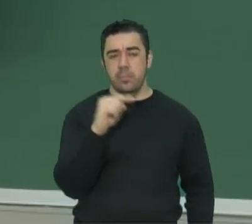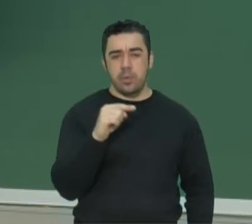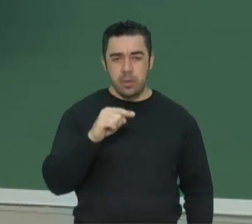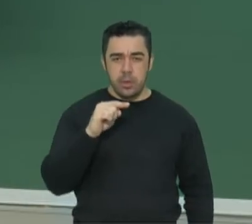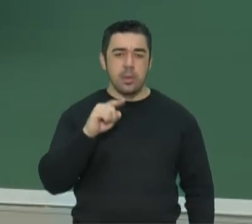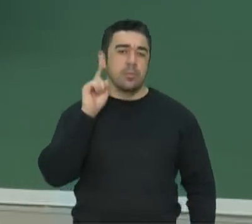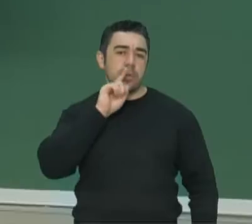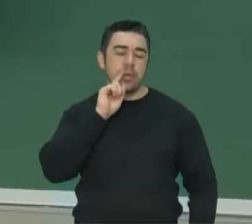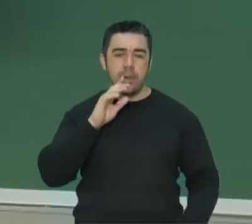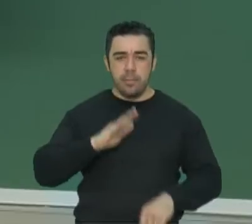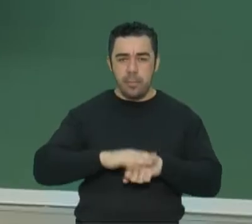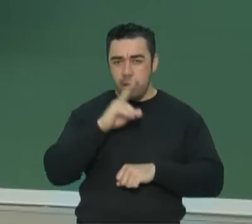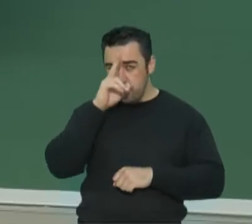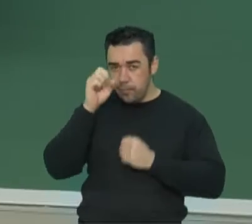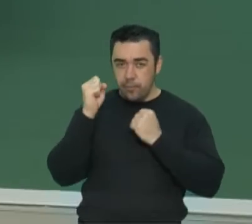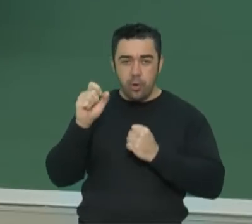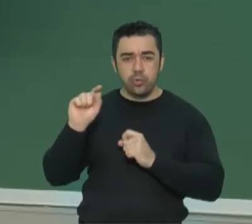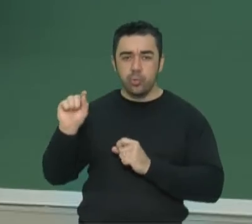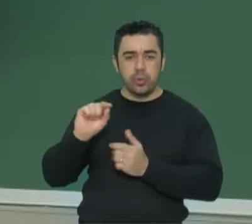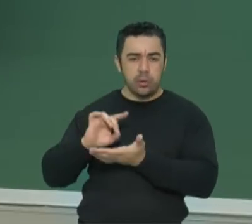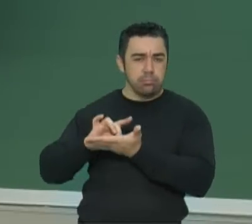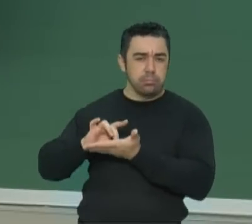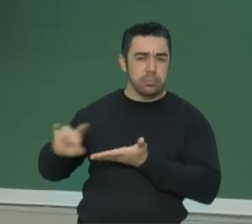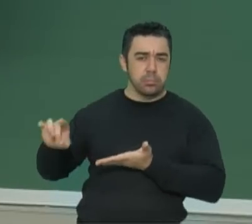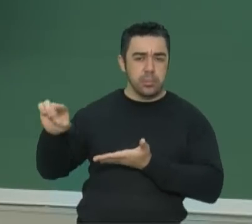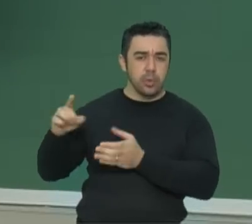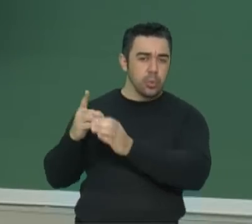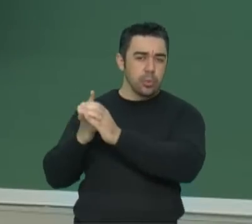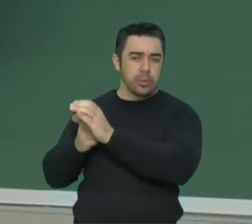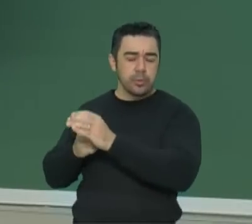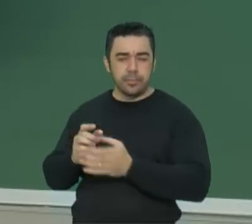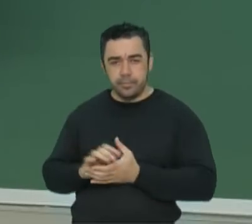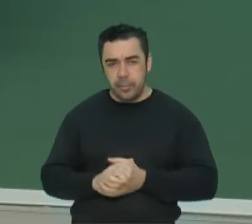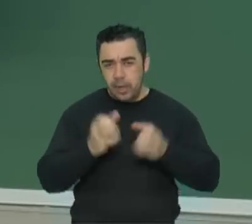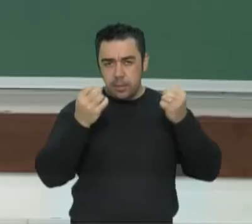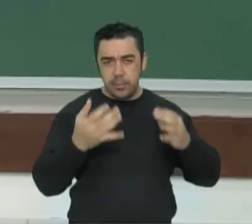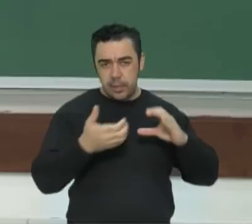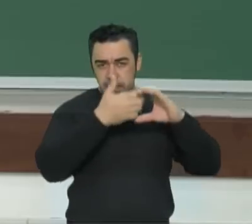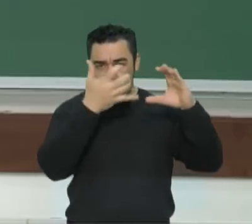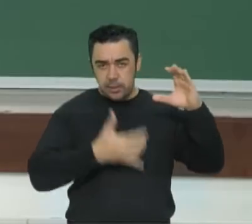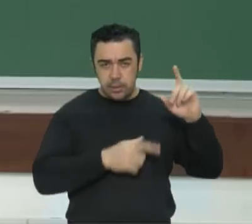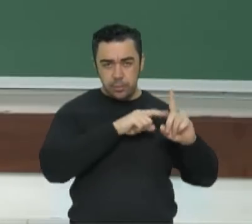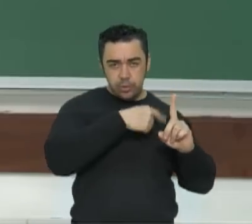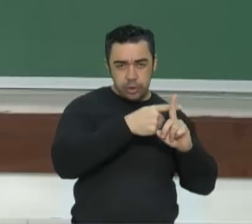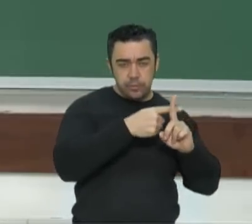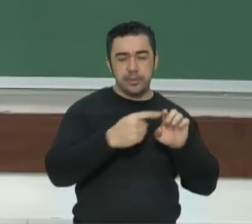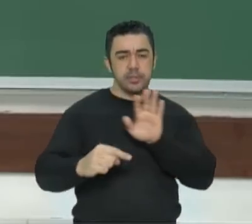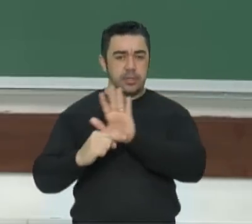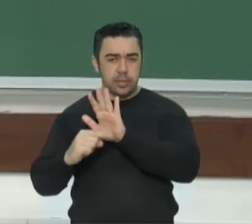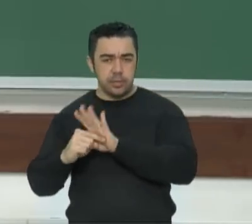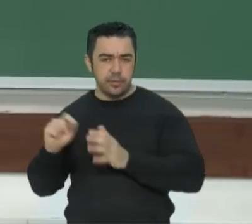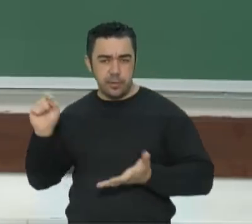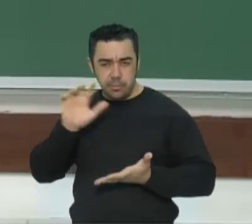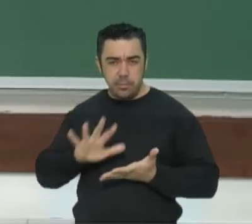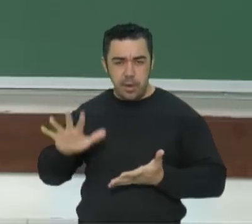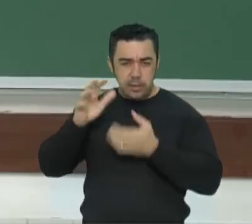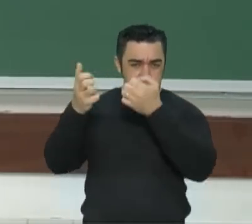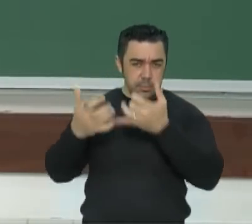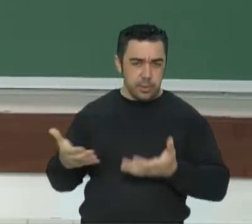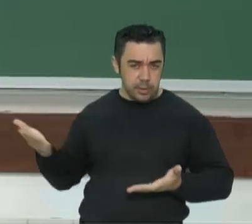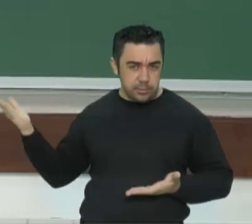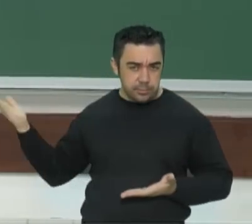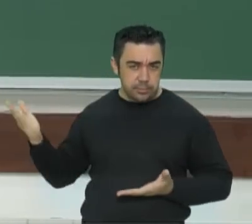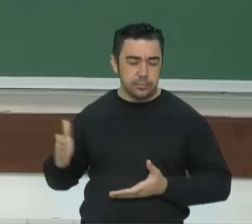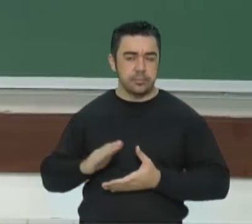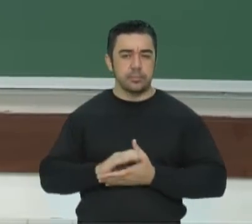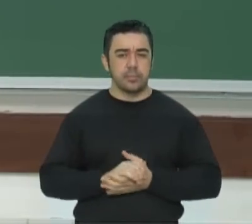que a traição comunista. Cite algumas características positivas e negativas da imagem que justificam aí